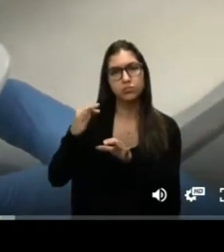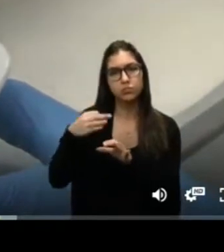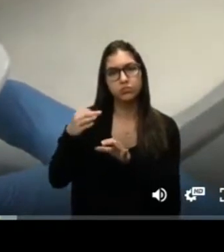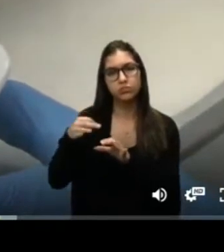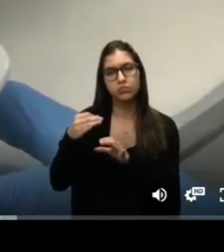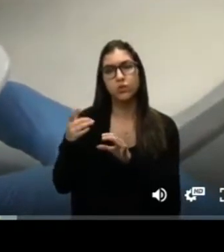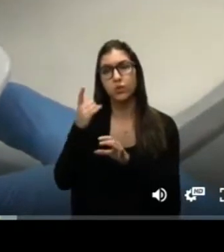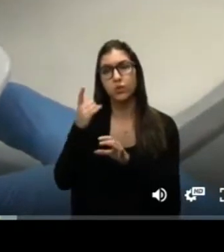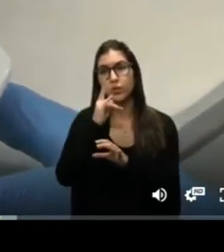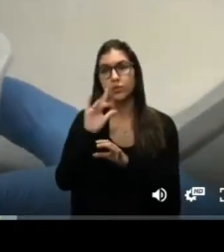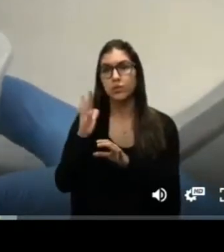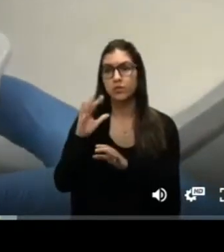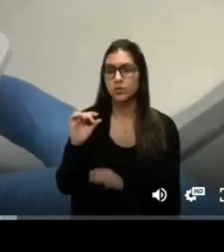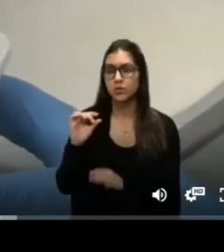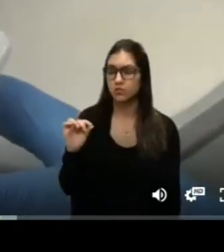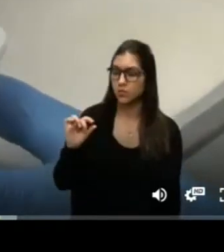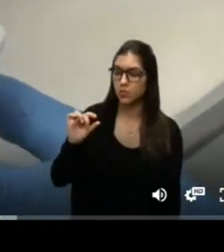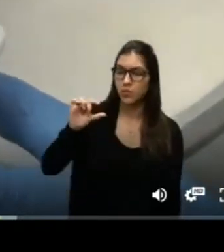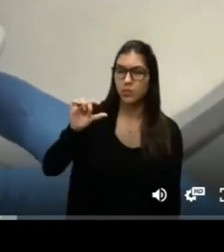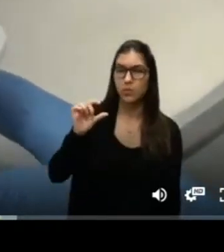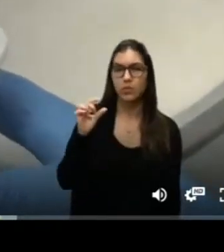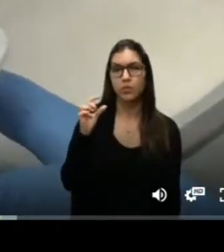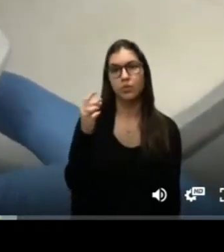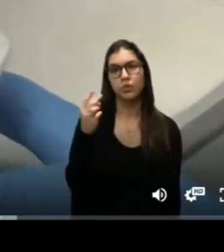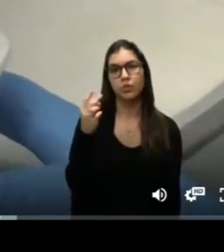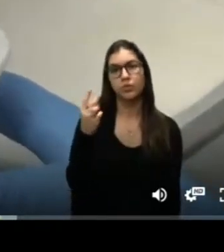até ter aproximadamente 2